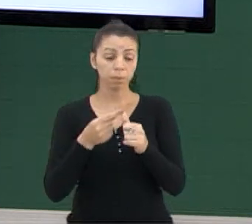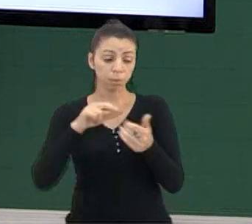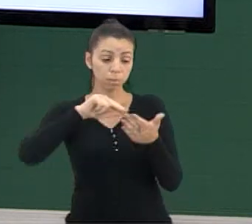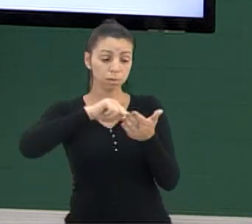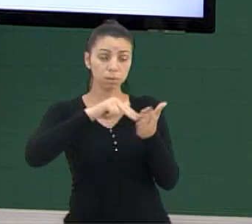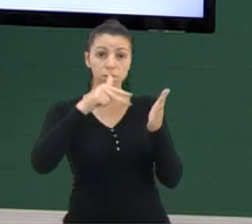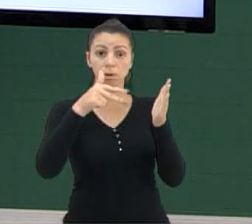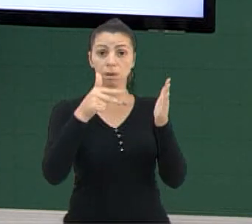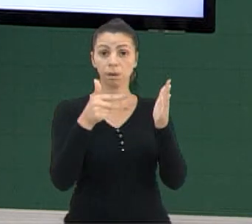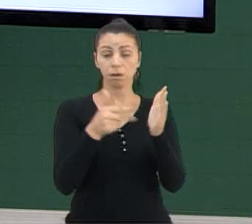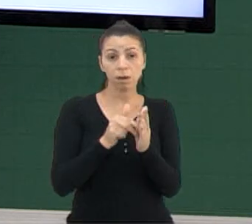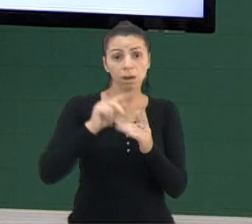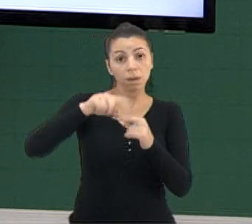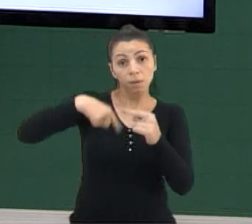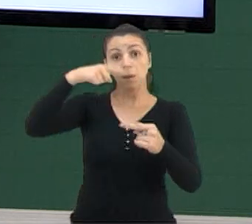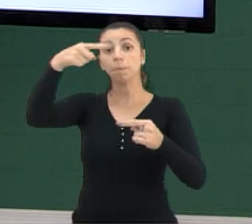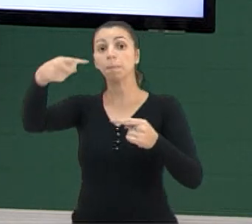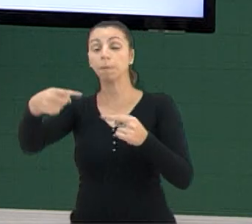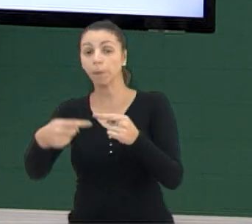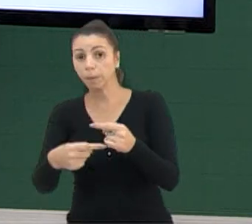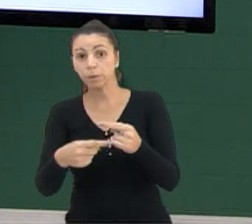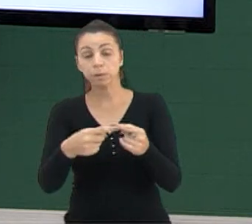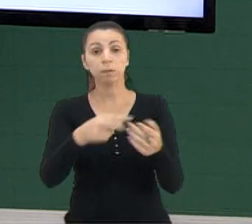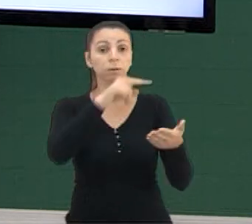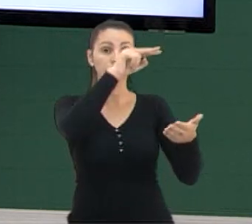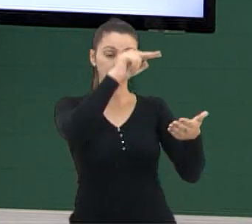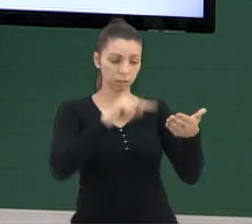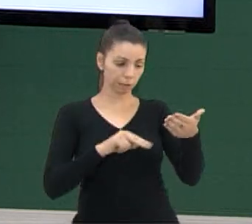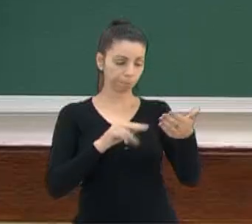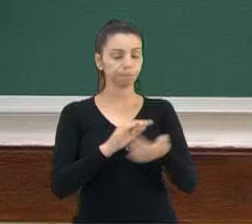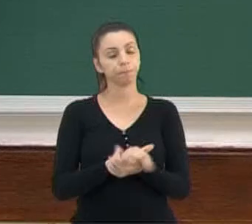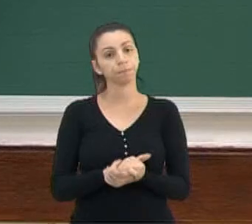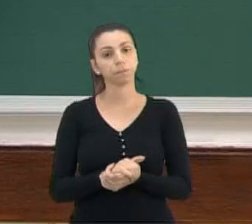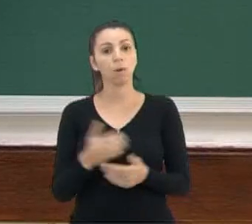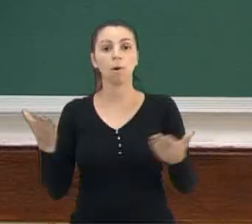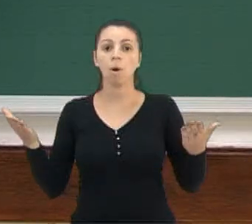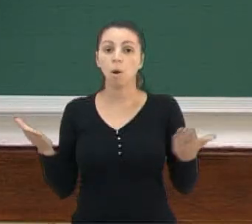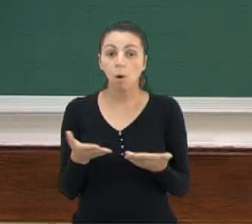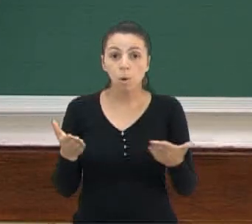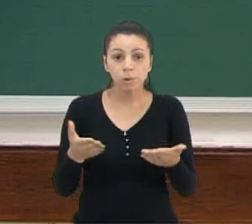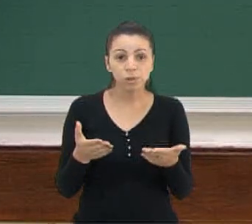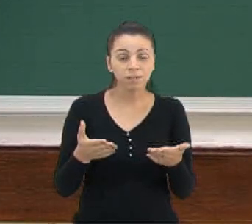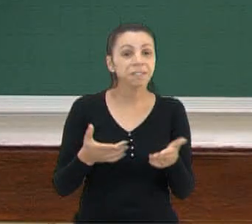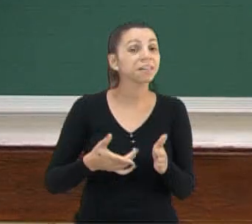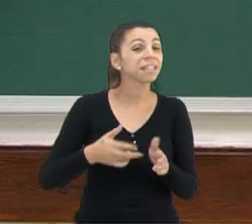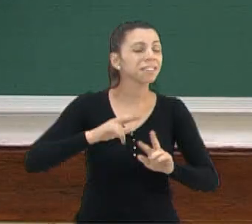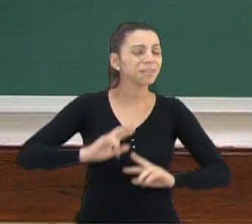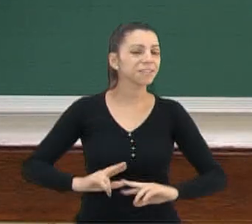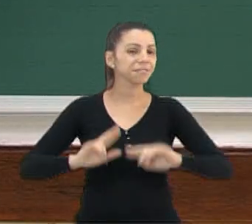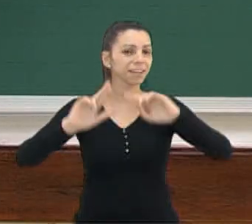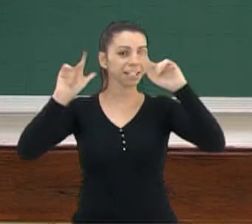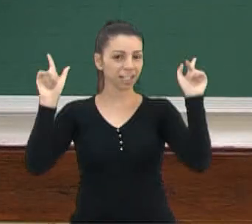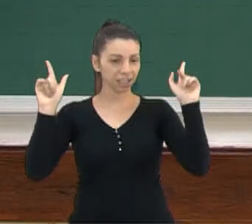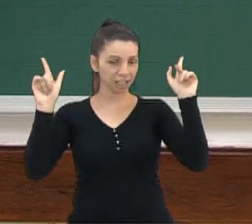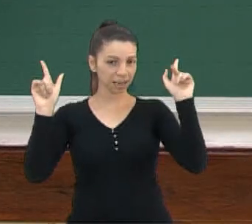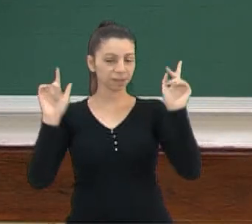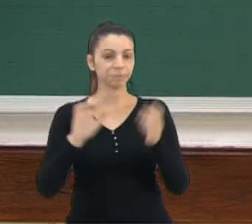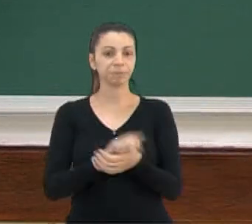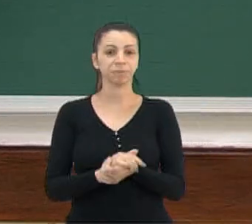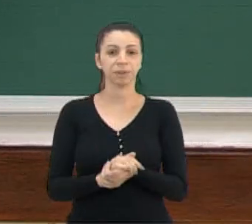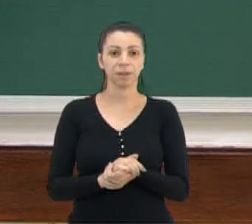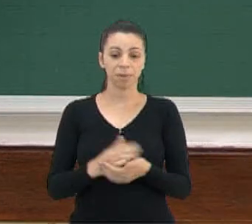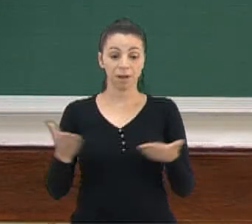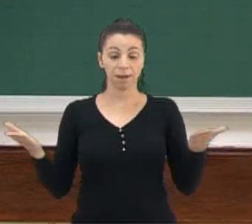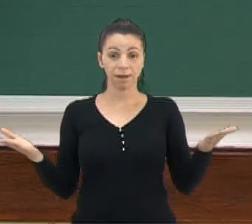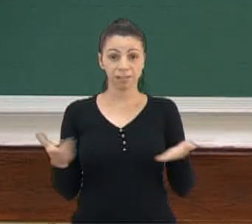para depois a gente ler. Então, hoje nós vamos fazer diferente. Nós vamos antecipar um pouquinho aqui o nosso dezembro, para